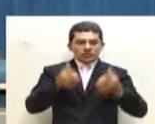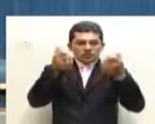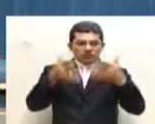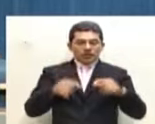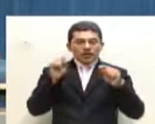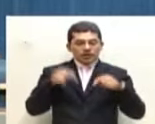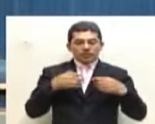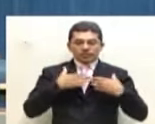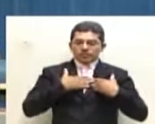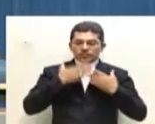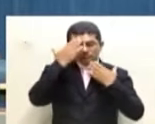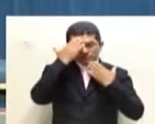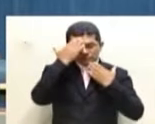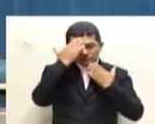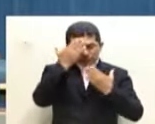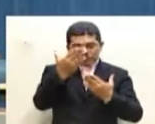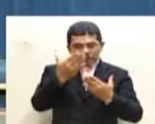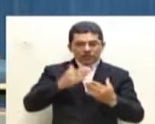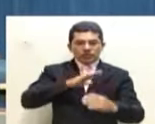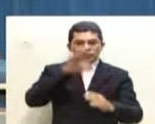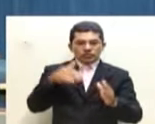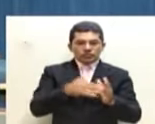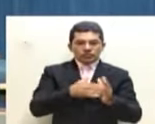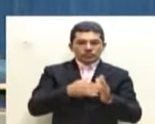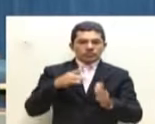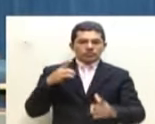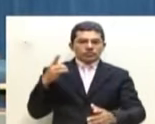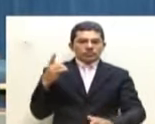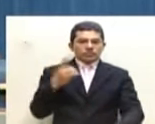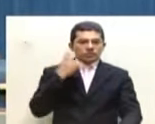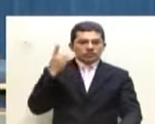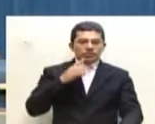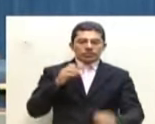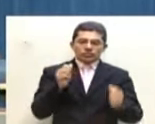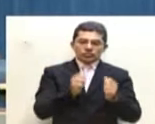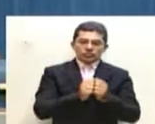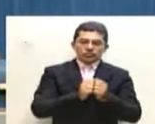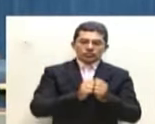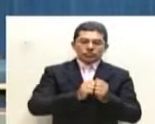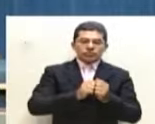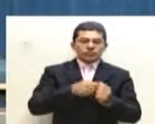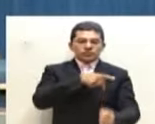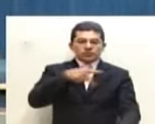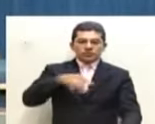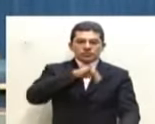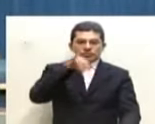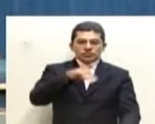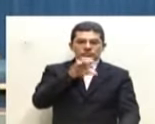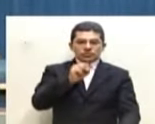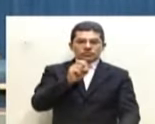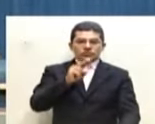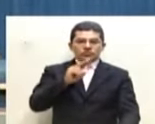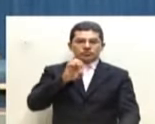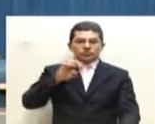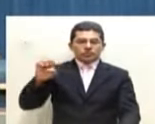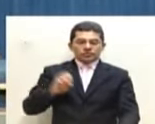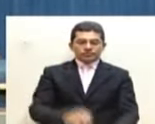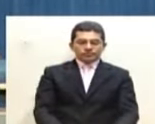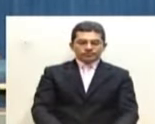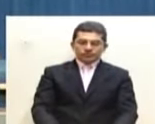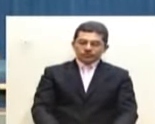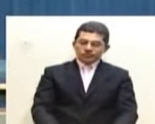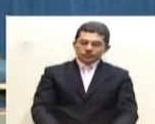respeito profundo ao deputado Josué Neto e, em nome dele, a toda essa mesa diretora que, durante esse último biênio, sempre nos tratou